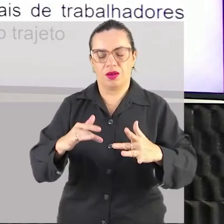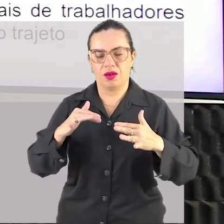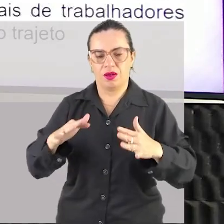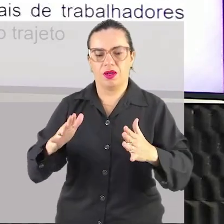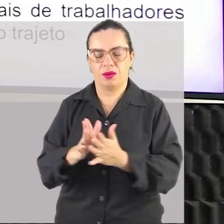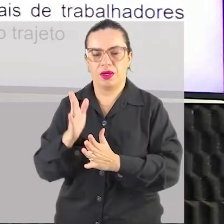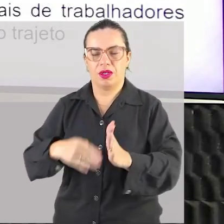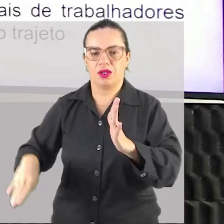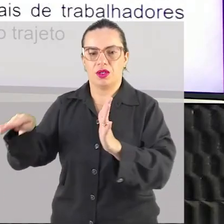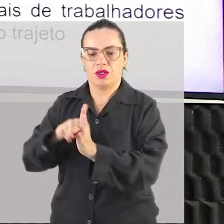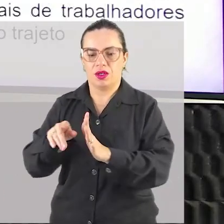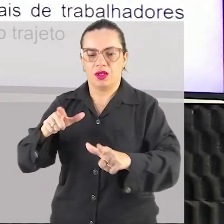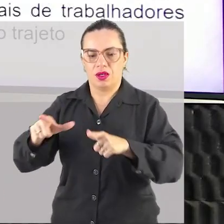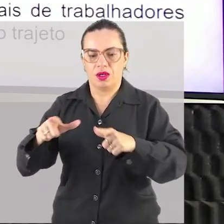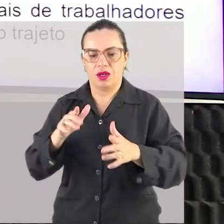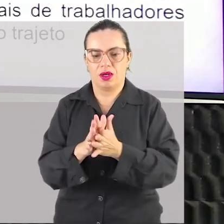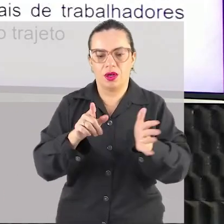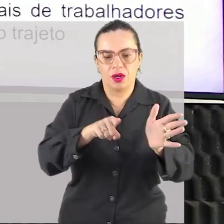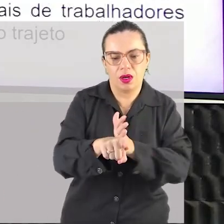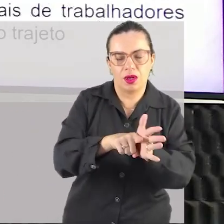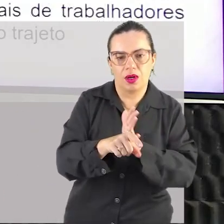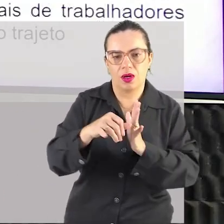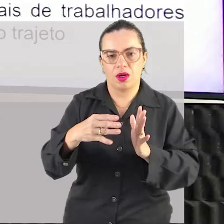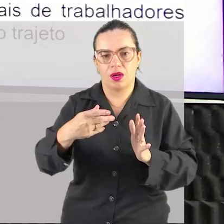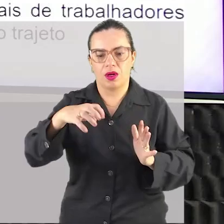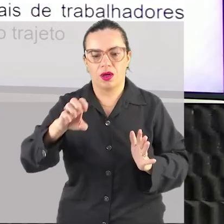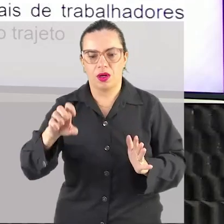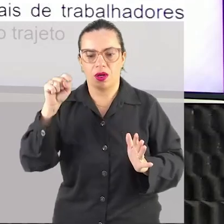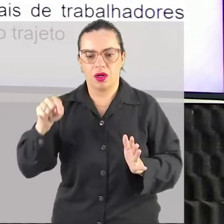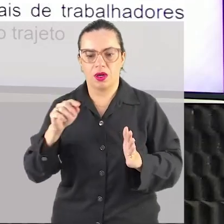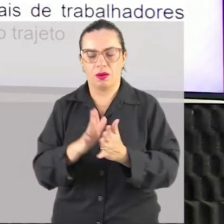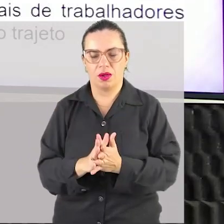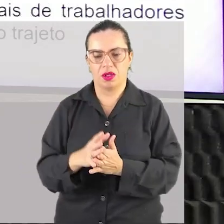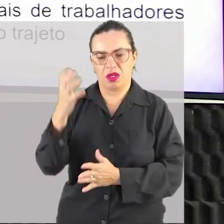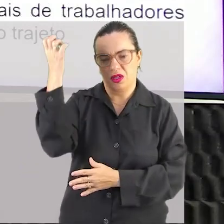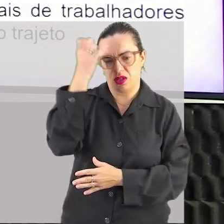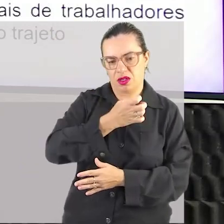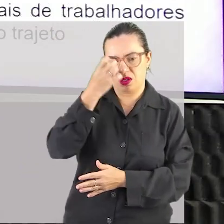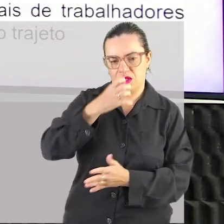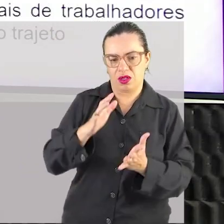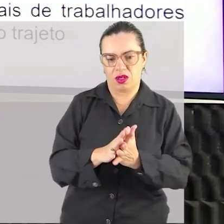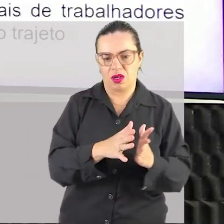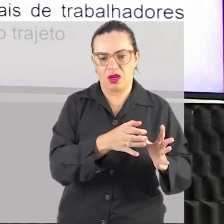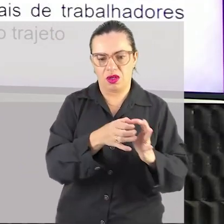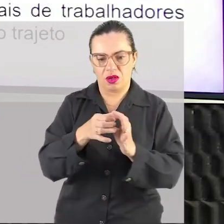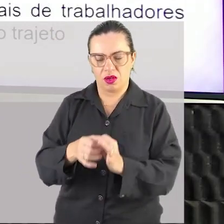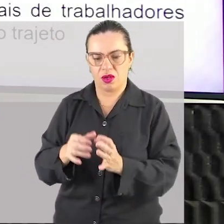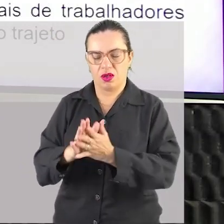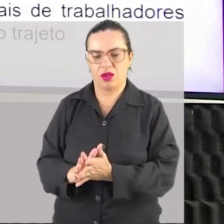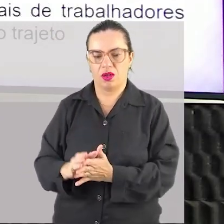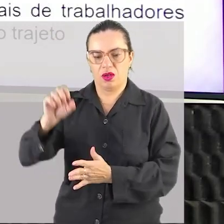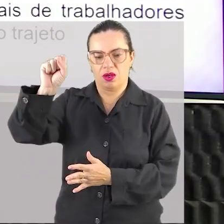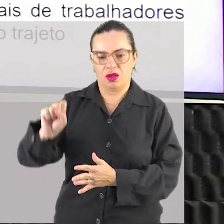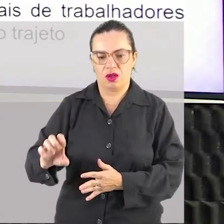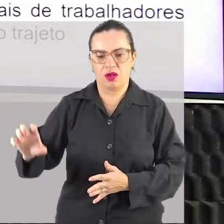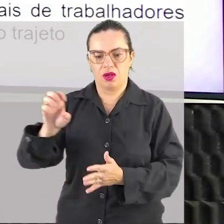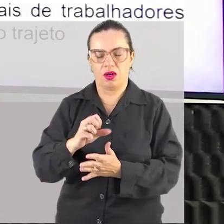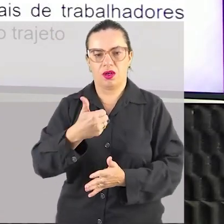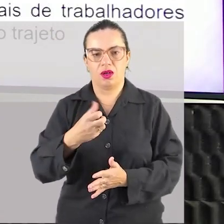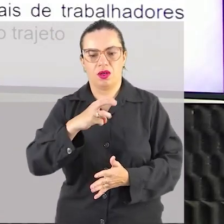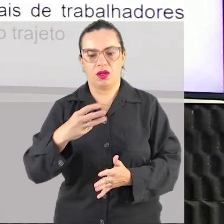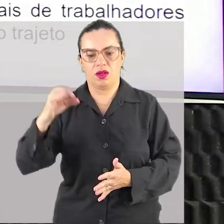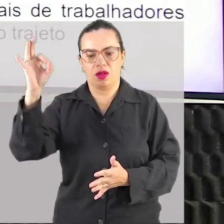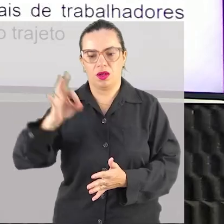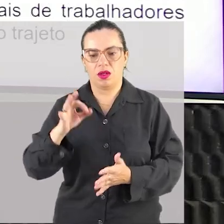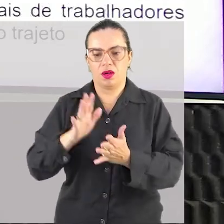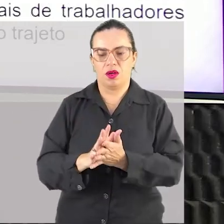IBGE aponta que a situação é mais grave no sudeste 13% das pessoas levam mais de uma